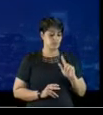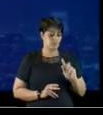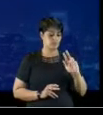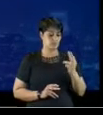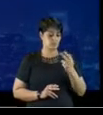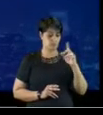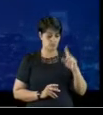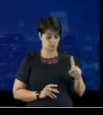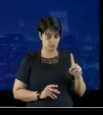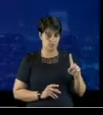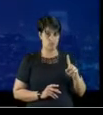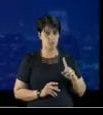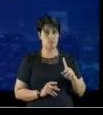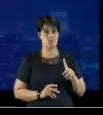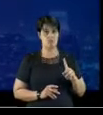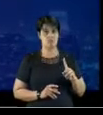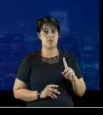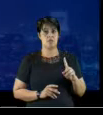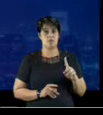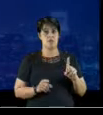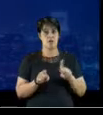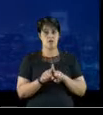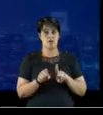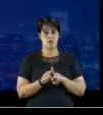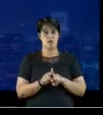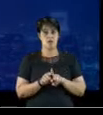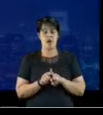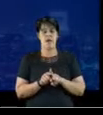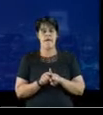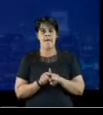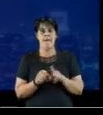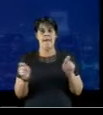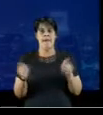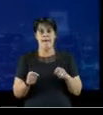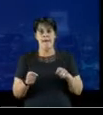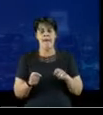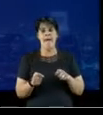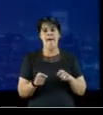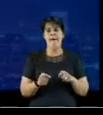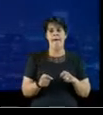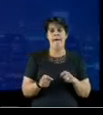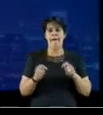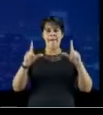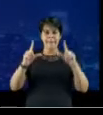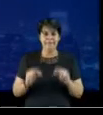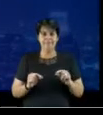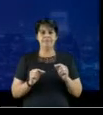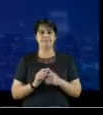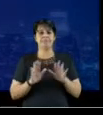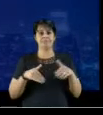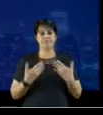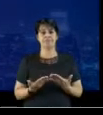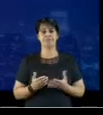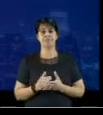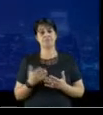por segundo, e a baixa capacidade de penetração de obstáculos. Por esse motivo,